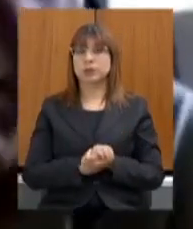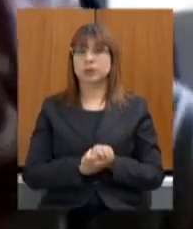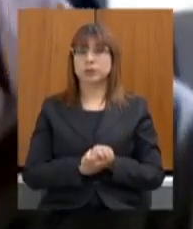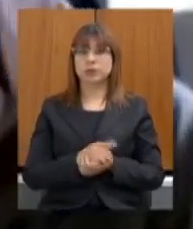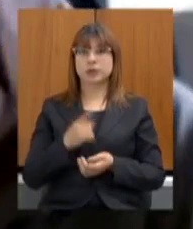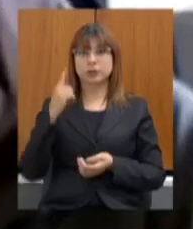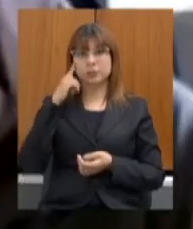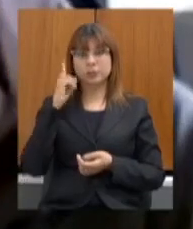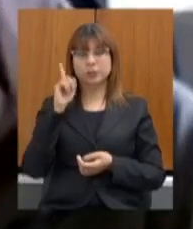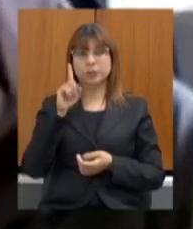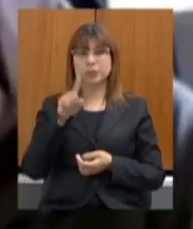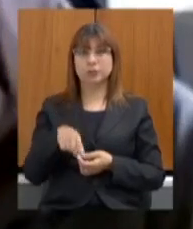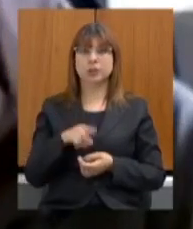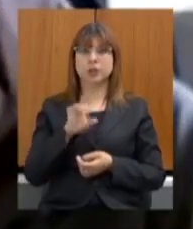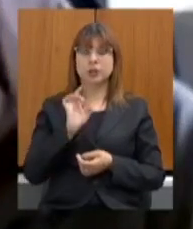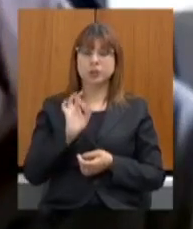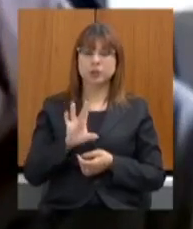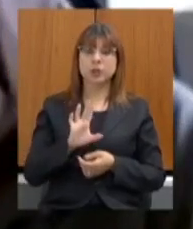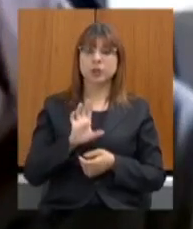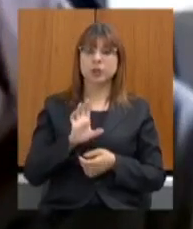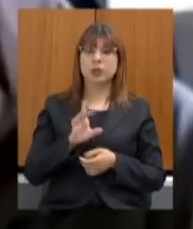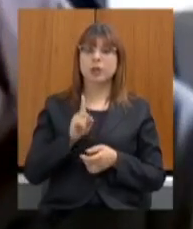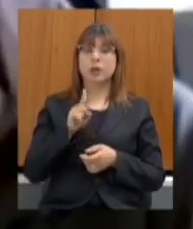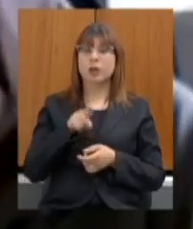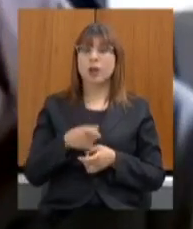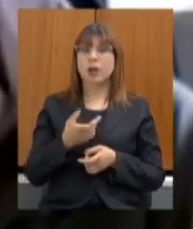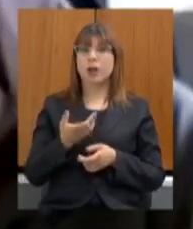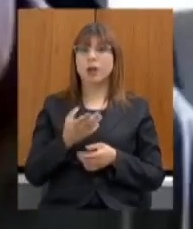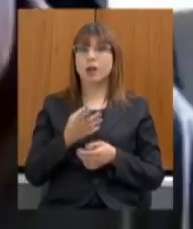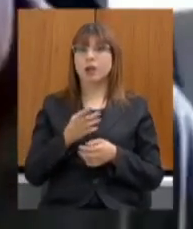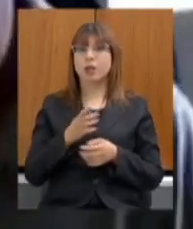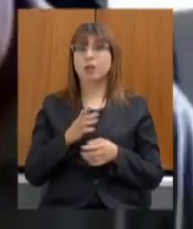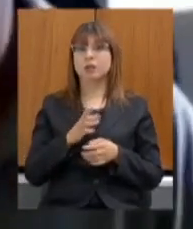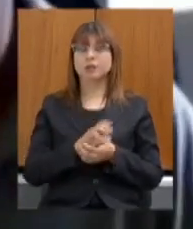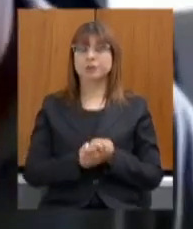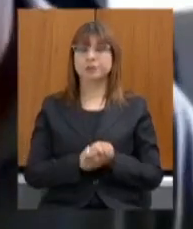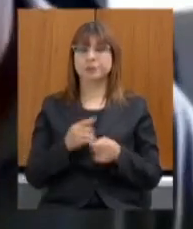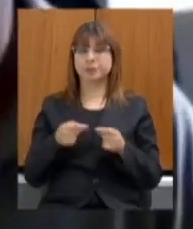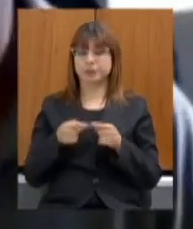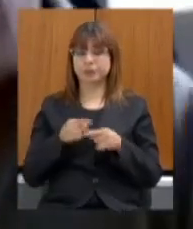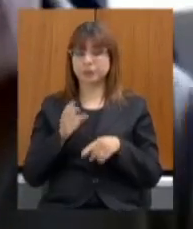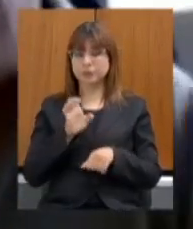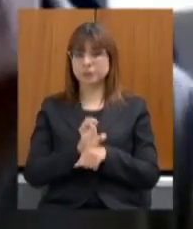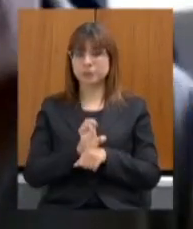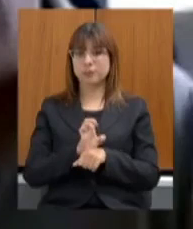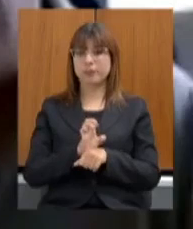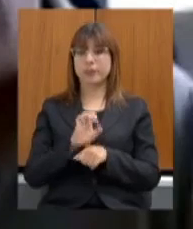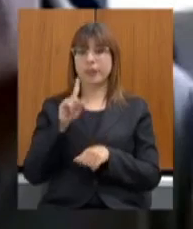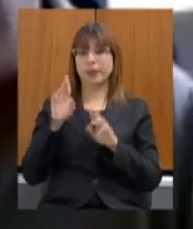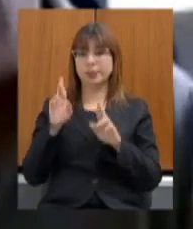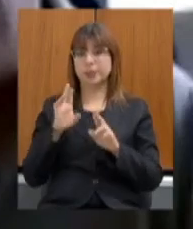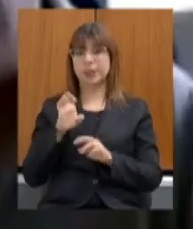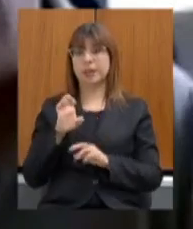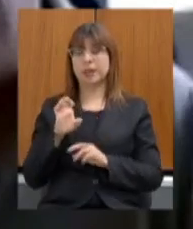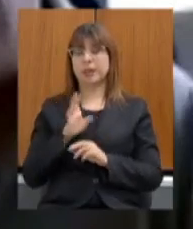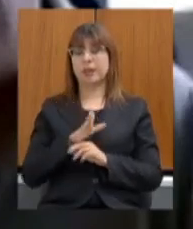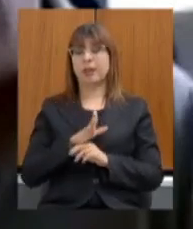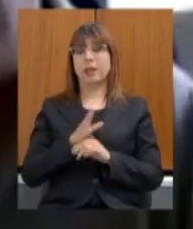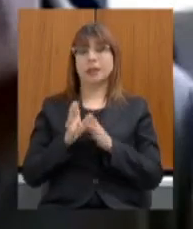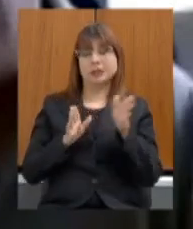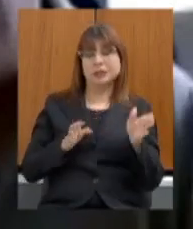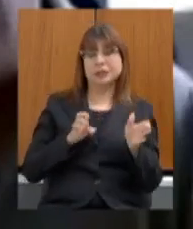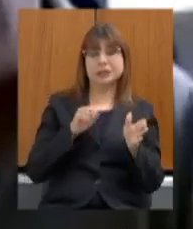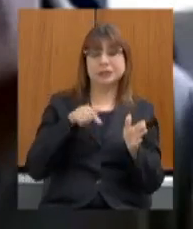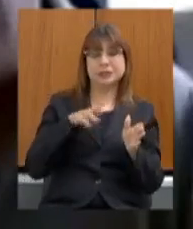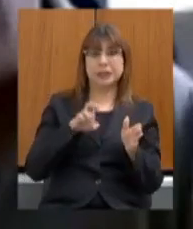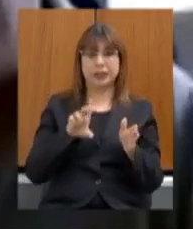esquerda o gigantismo estatal é um desconhecimento absoluto. Então, nós temos que fazer reformas, com certeza,